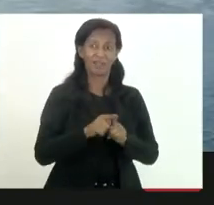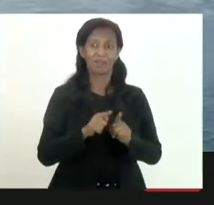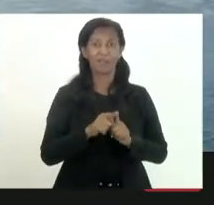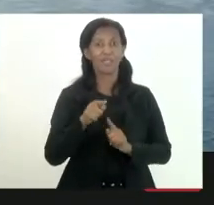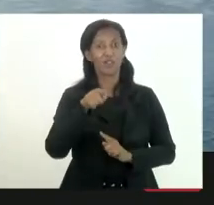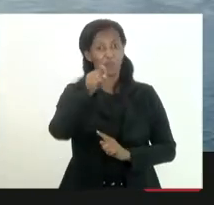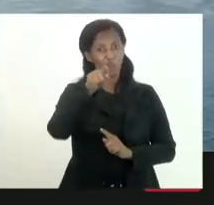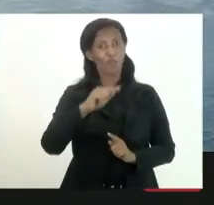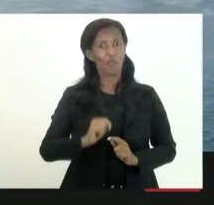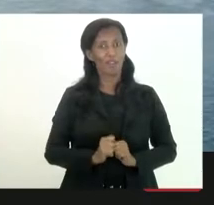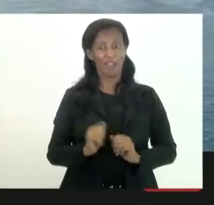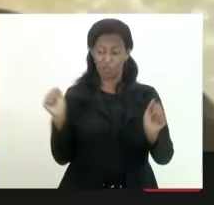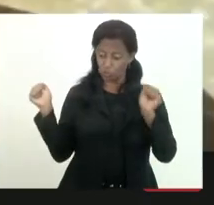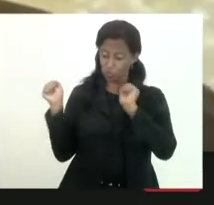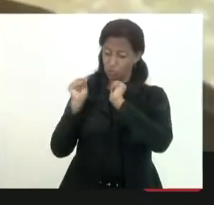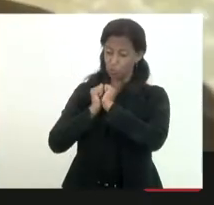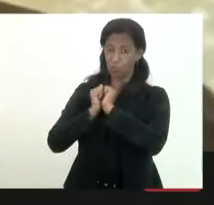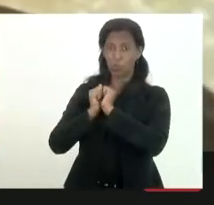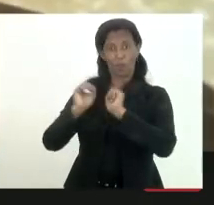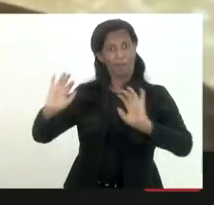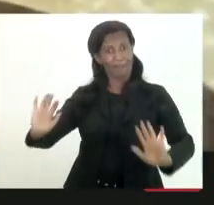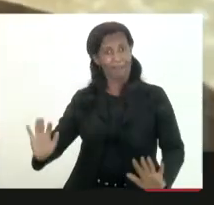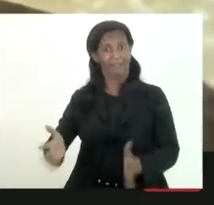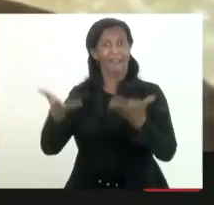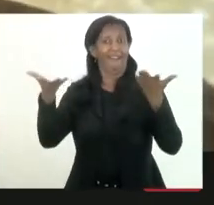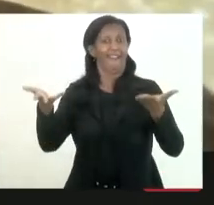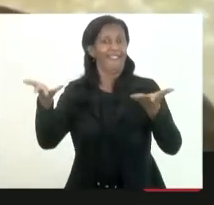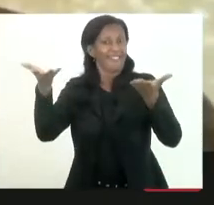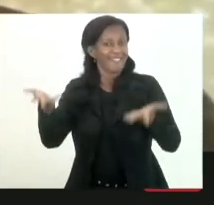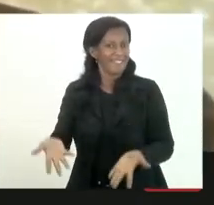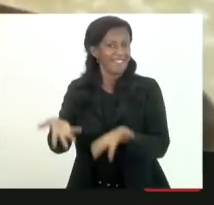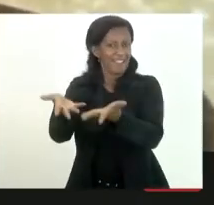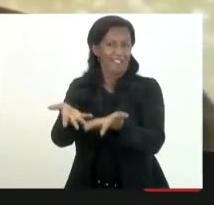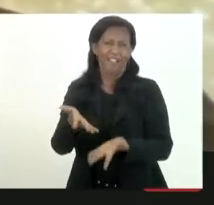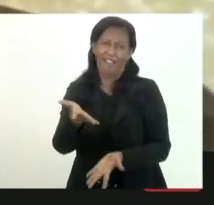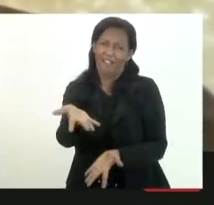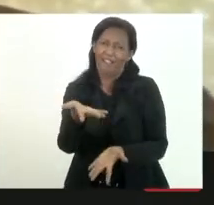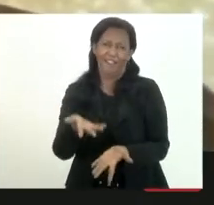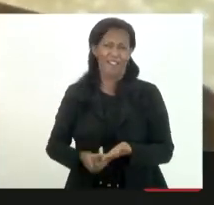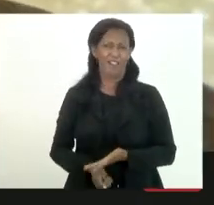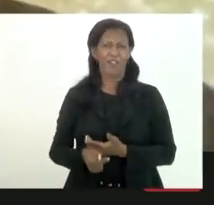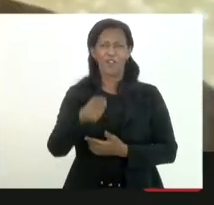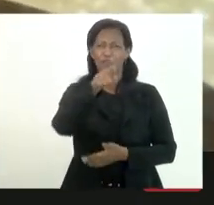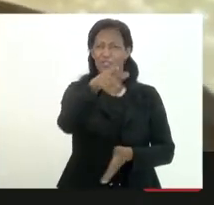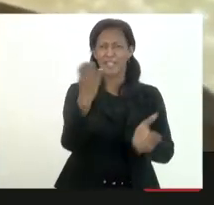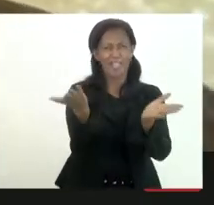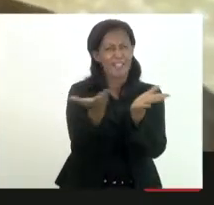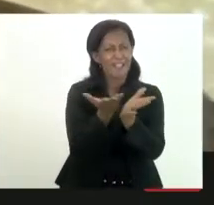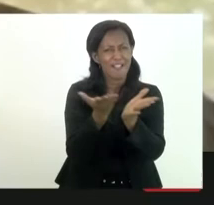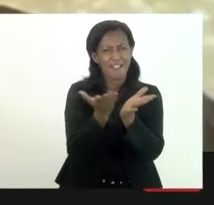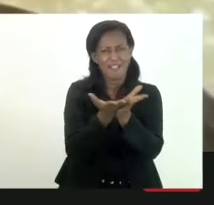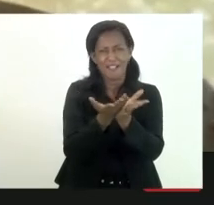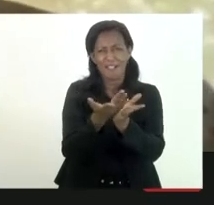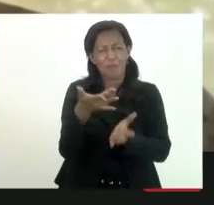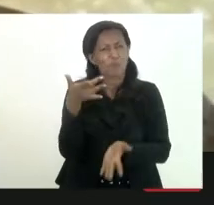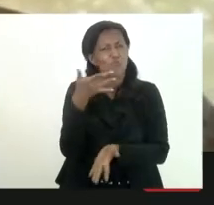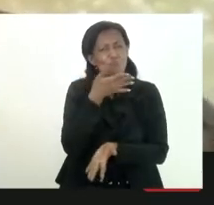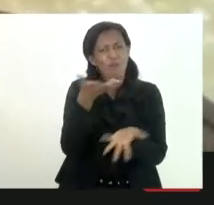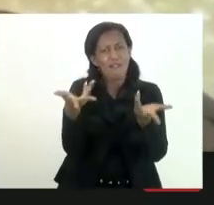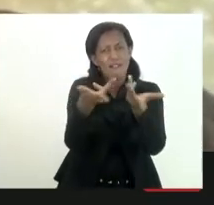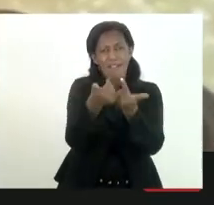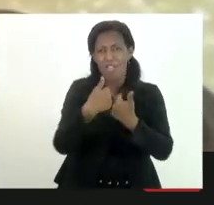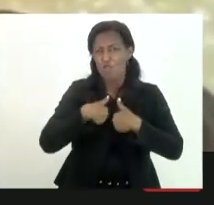na inauguração junto contigo. Pois é, você é um doce, Tia Ju. Você é da Igreja Universal, mas é um doce. Comigo eu não tenho nenhuma queixa de